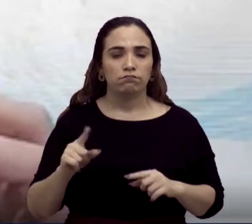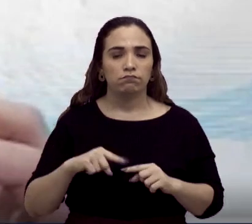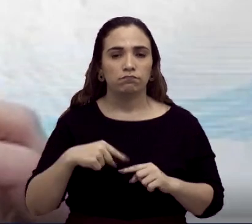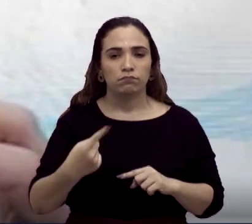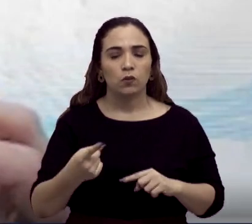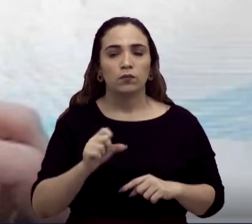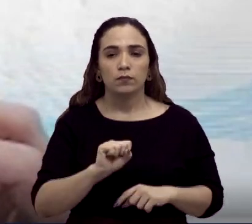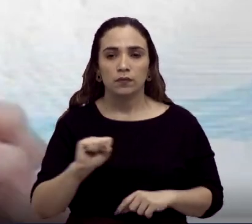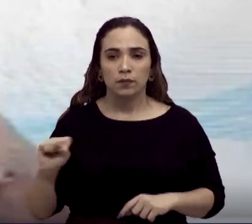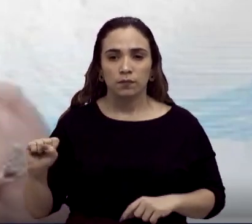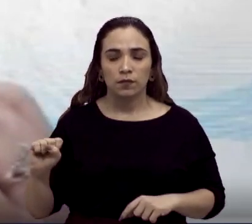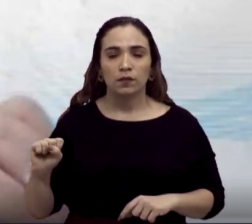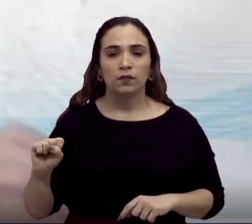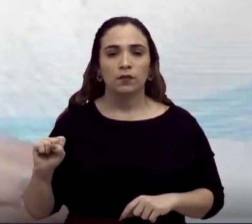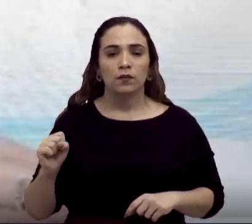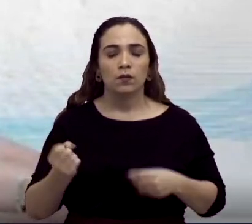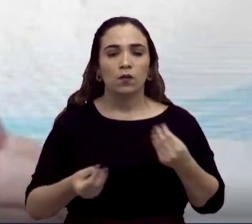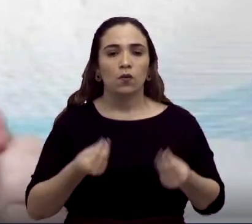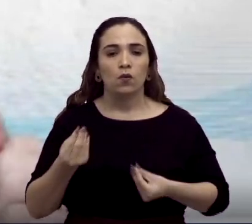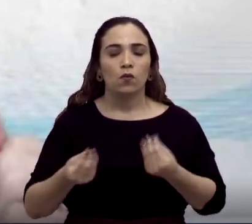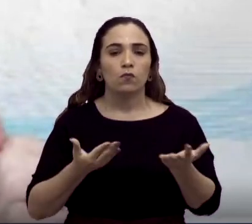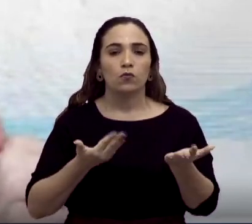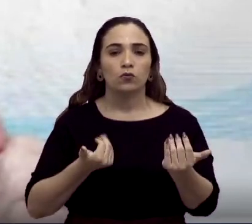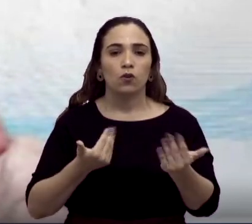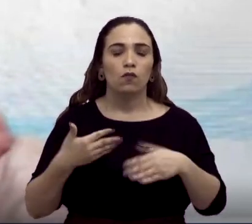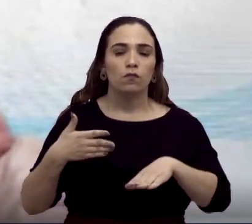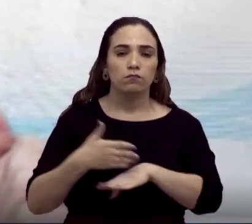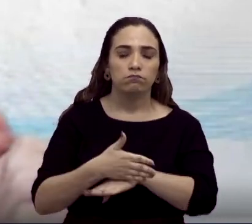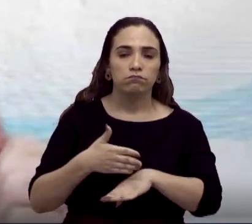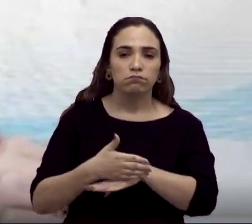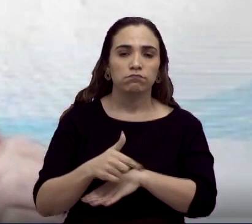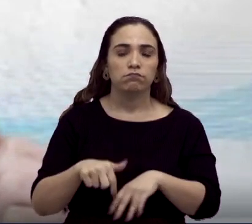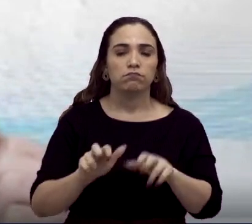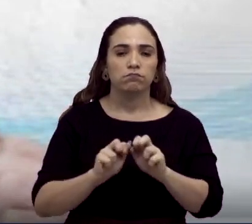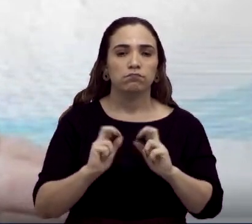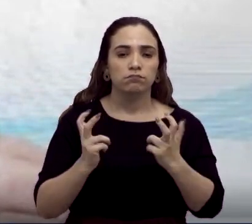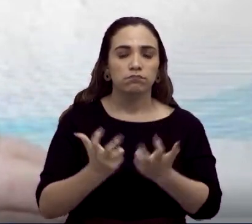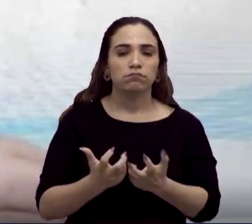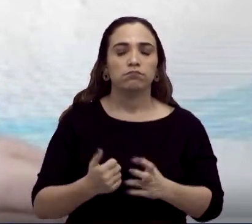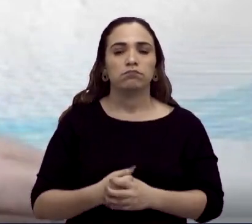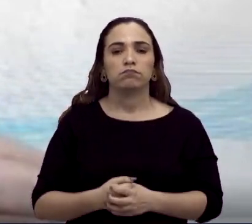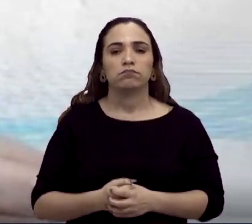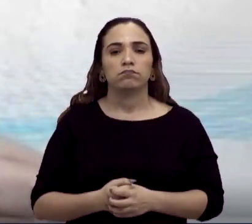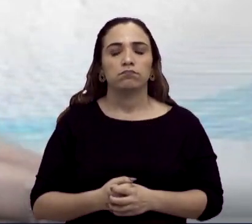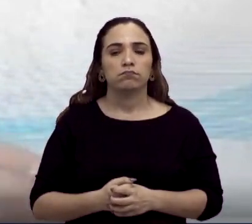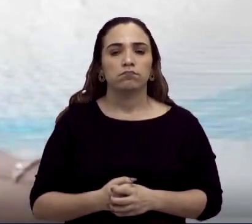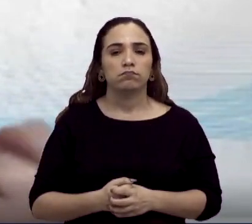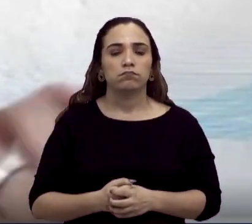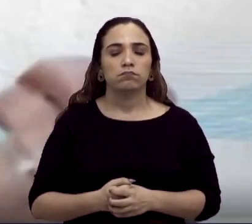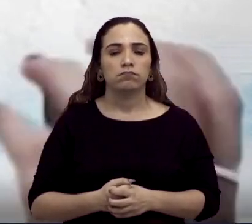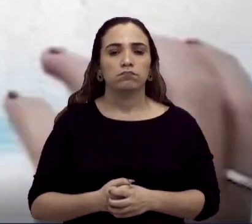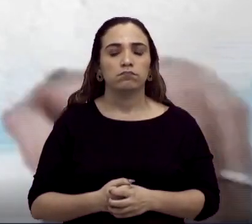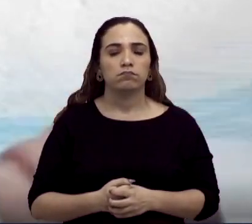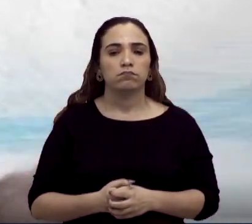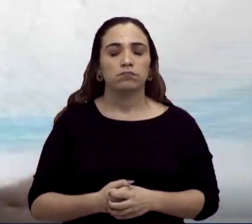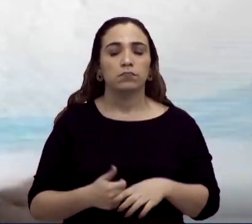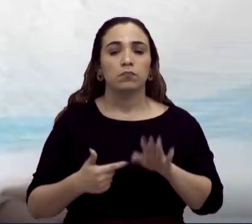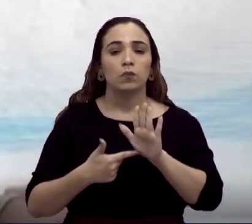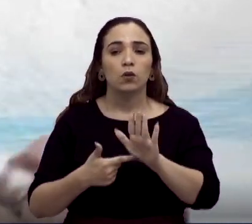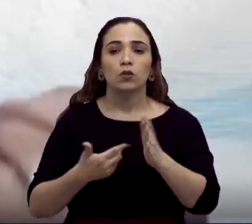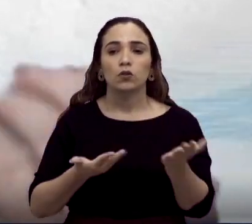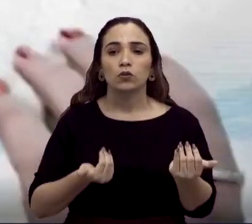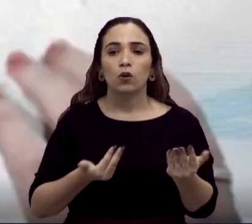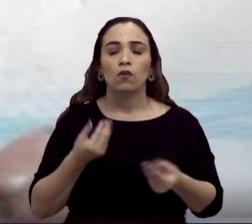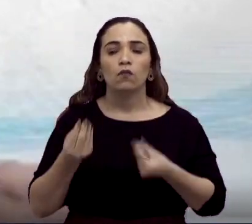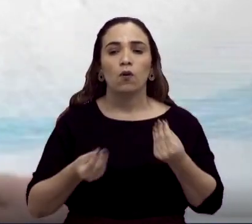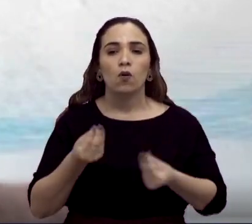semestre, de como aproximar o jovem do parlamento, né? De mostrar para o jovem como ele